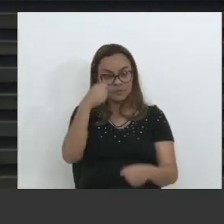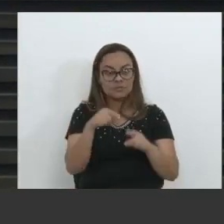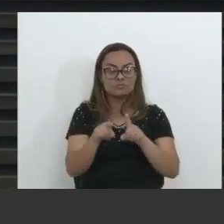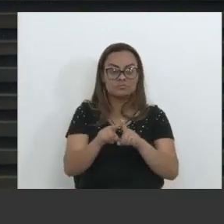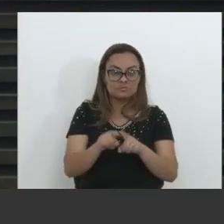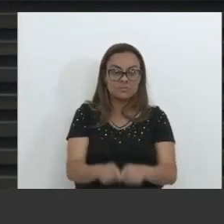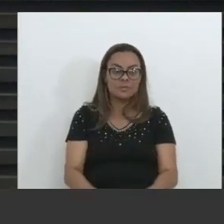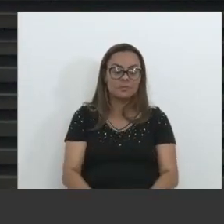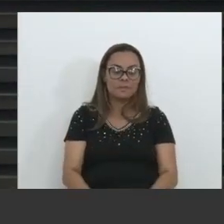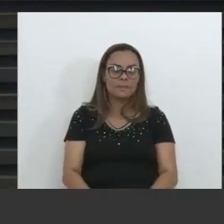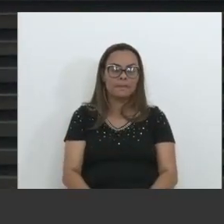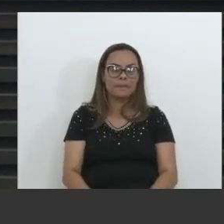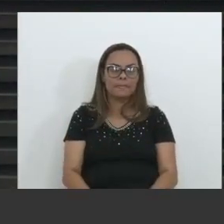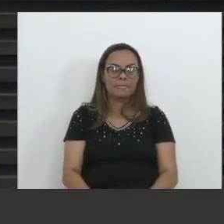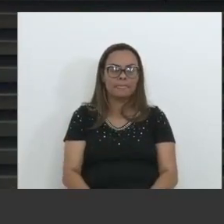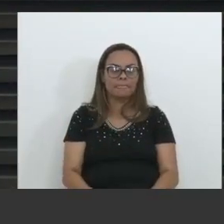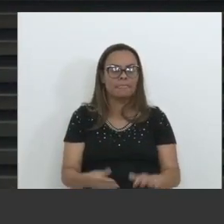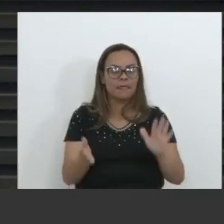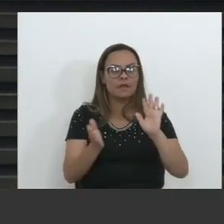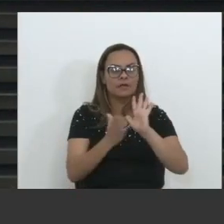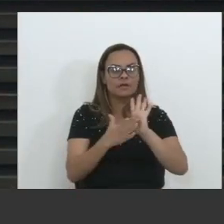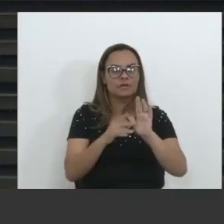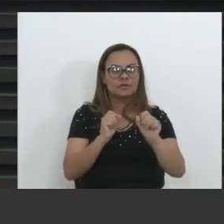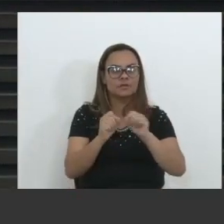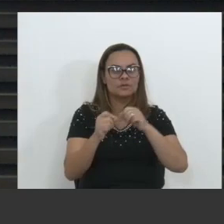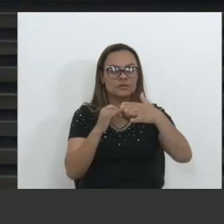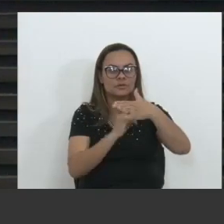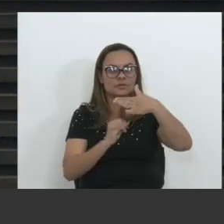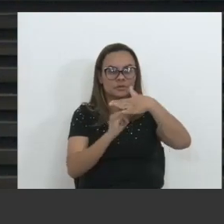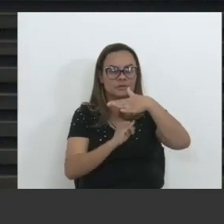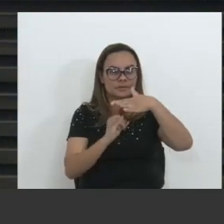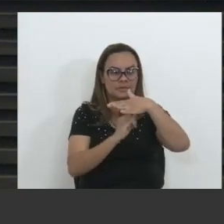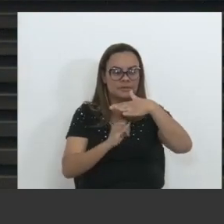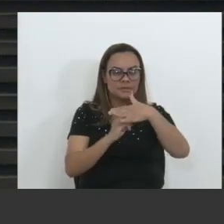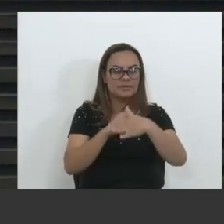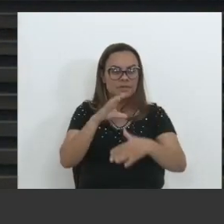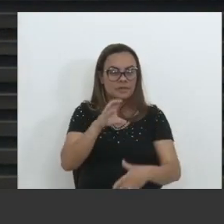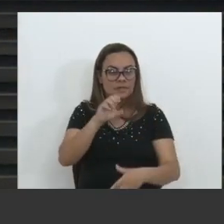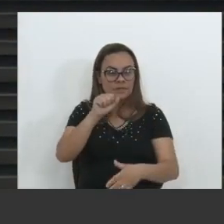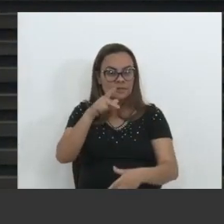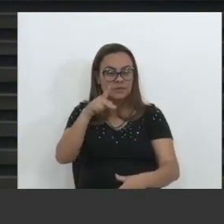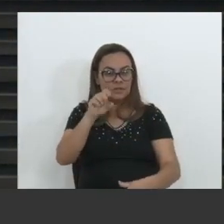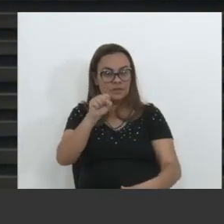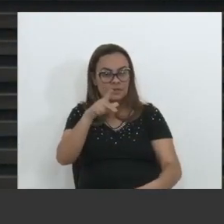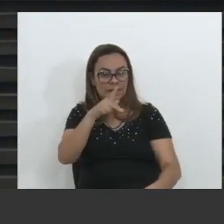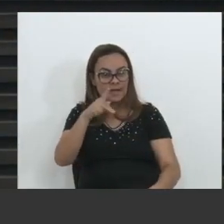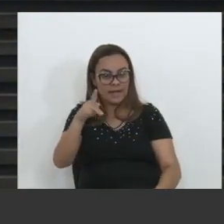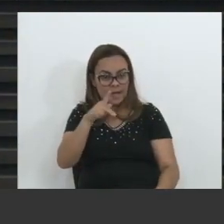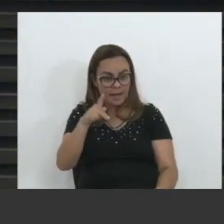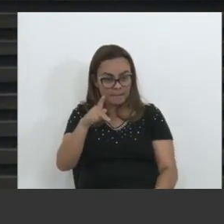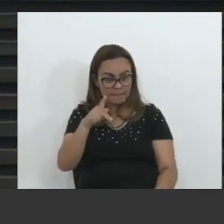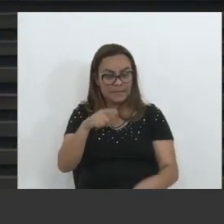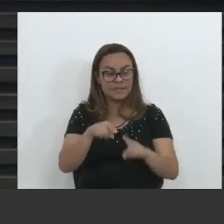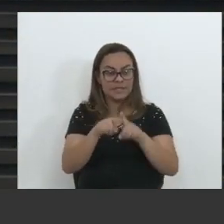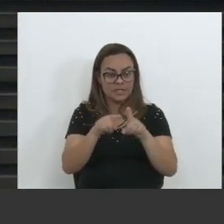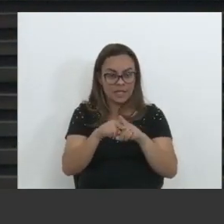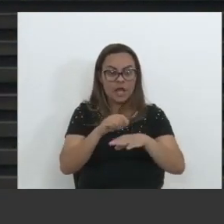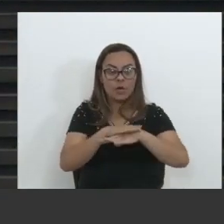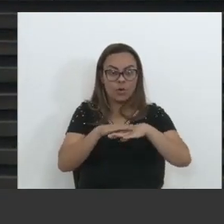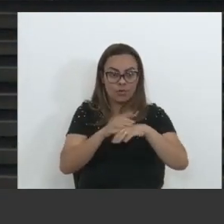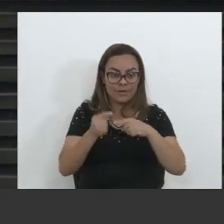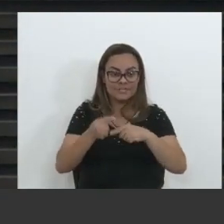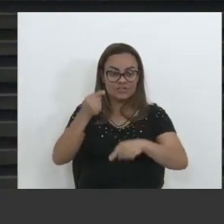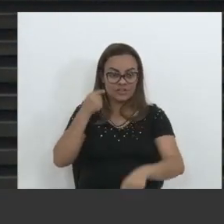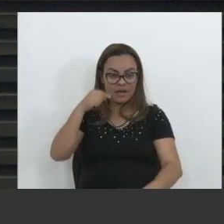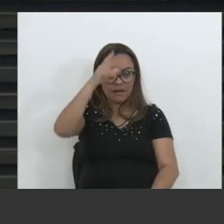a gente pretende fazer um instituto Mamonas no secup que é uma conversa que a gente já tem com Gu e